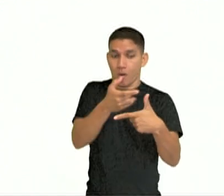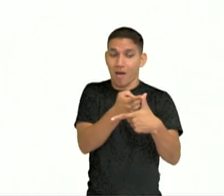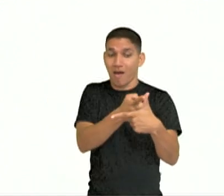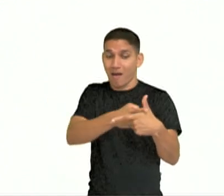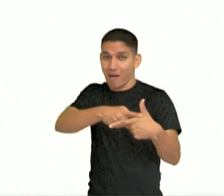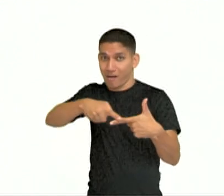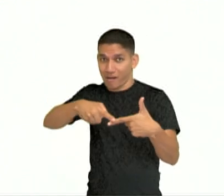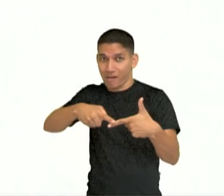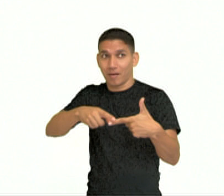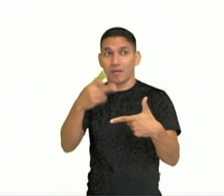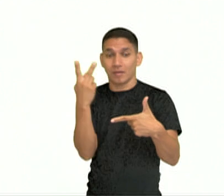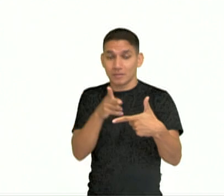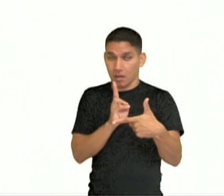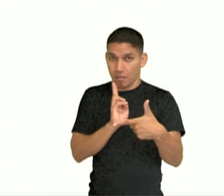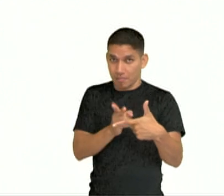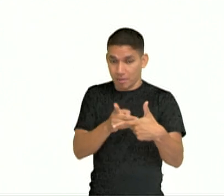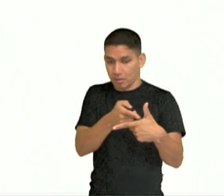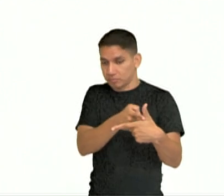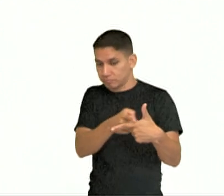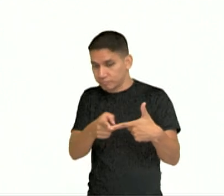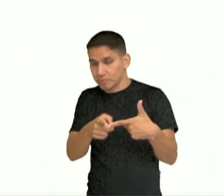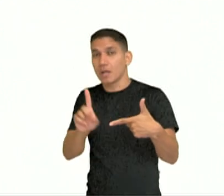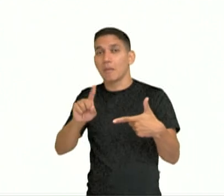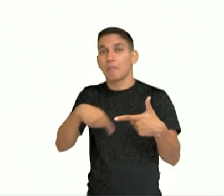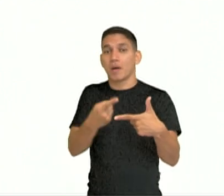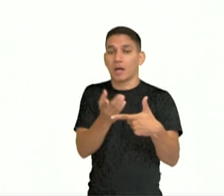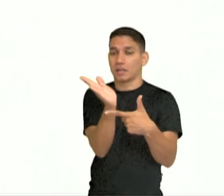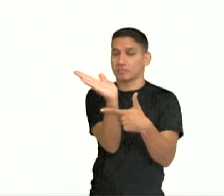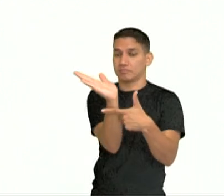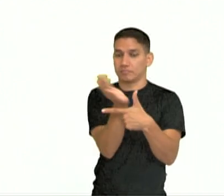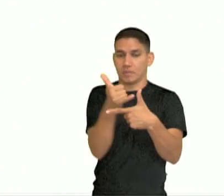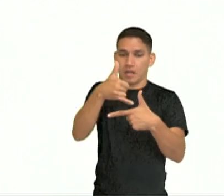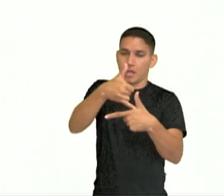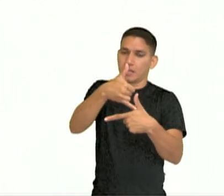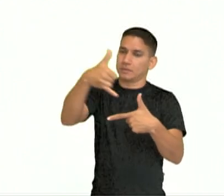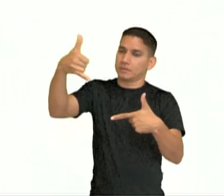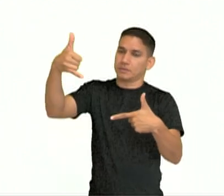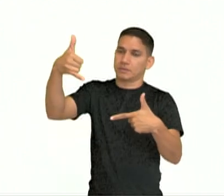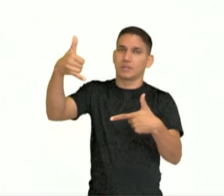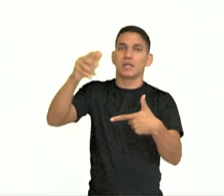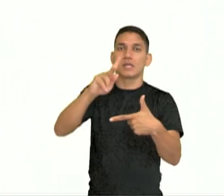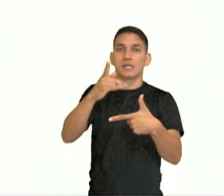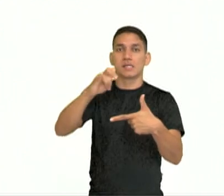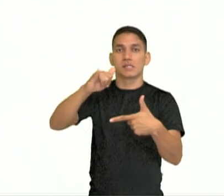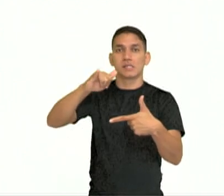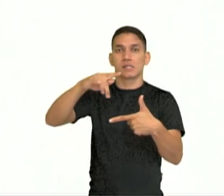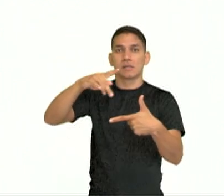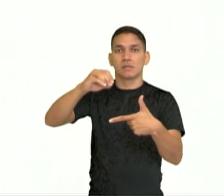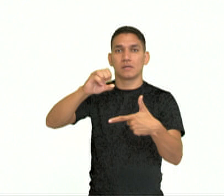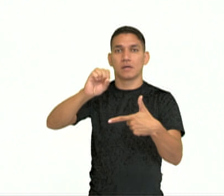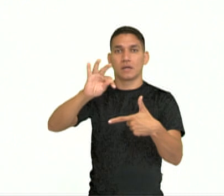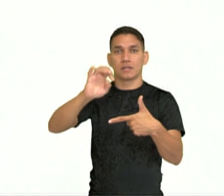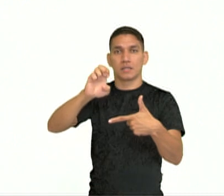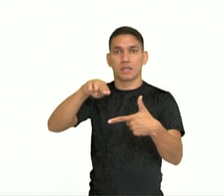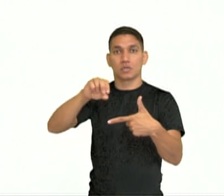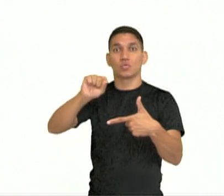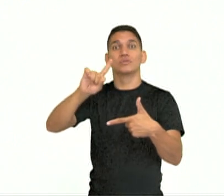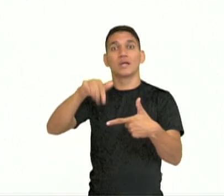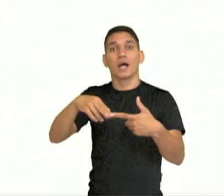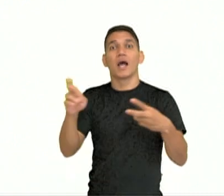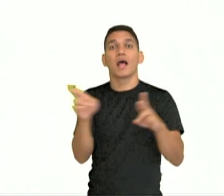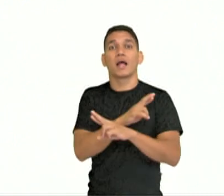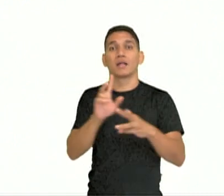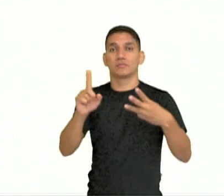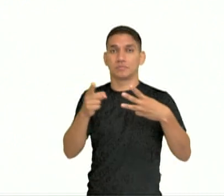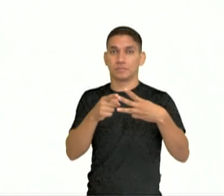lado adjacente e a hipotenusa desse triângulo, porque ali é a hipotenusa. Então, você vai usar a relação de cosseno, porque